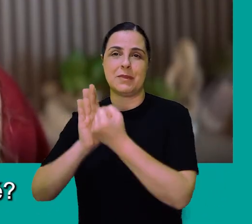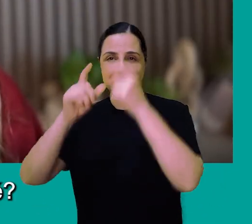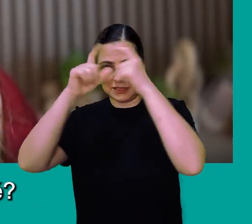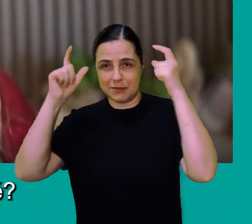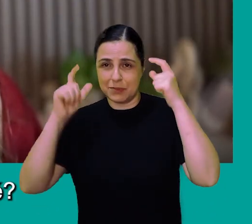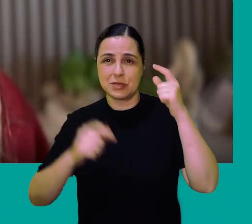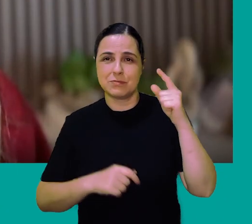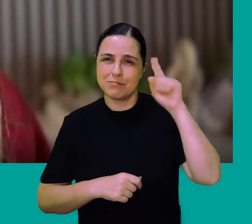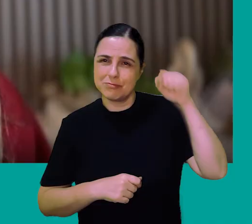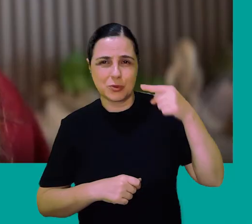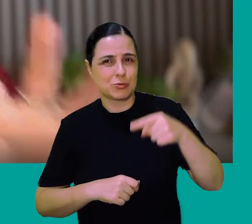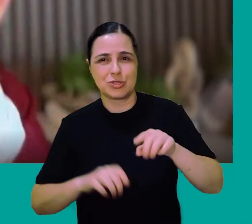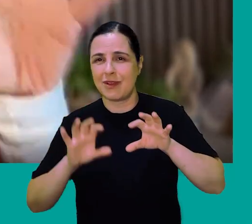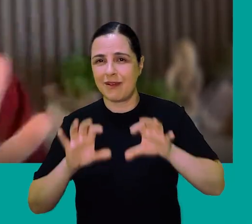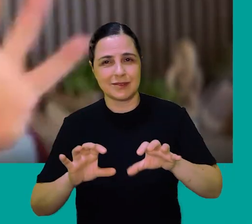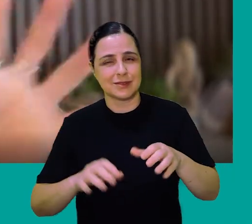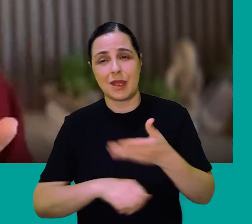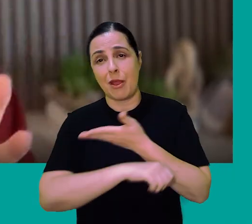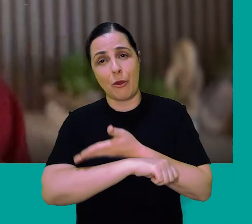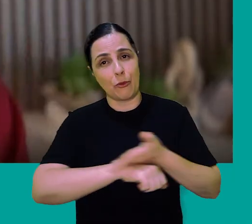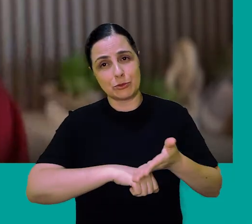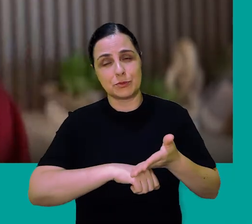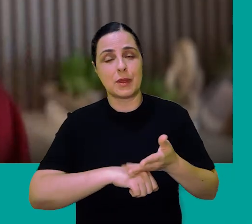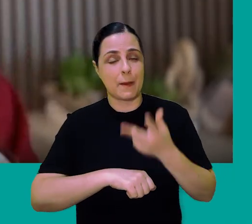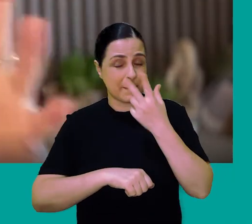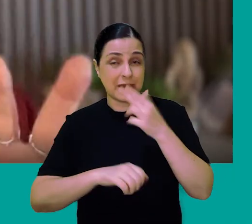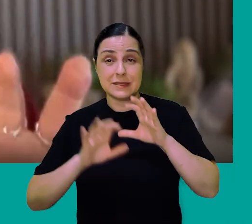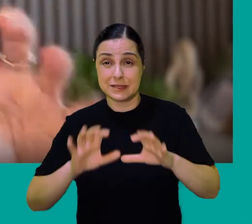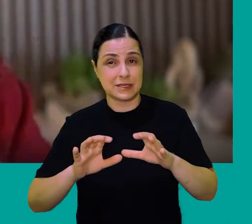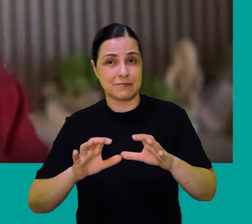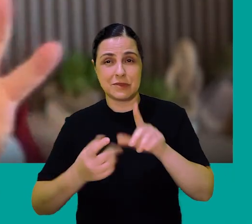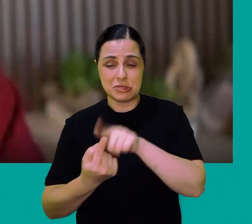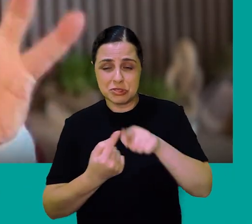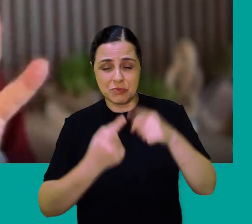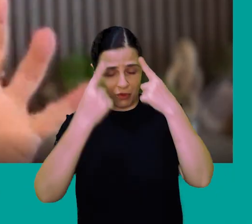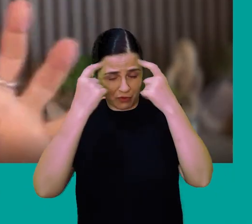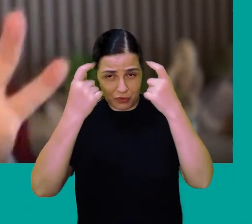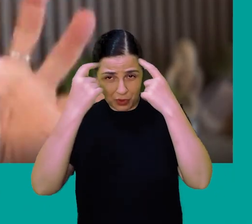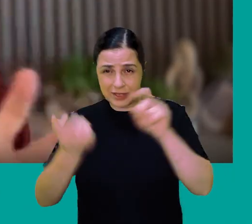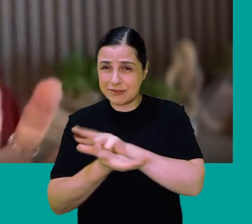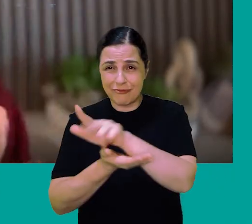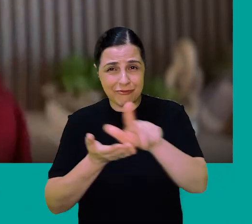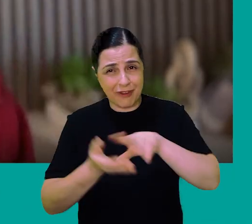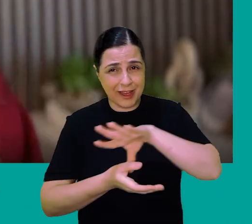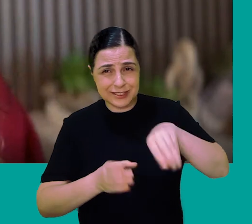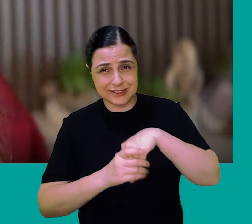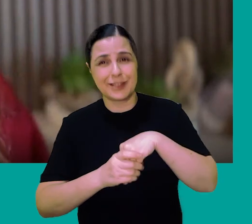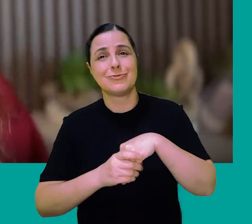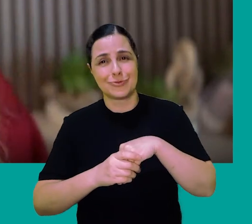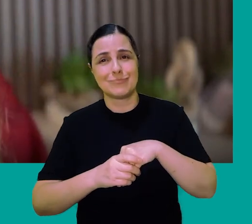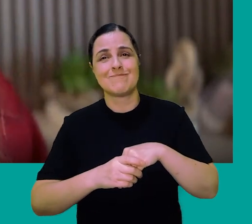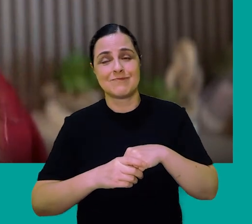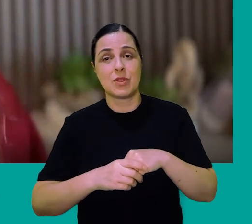coisas cotidianas, né? Então, ele é um pacotão, cá, assim, de violências, né? A gente tem vários tipos de violência